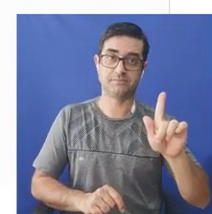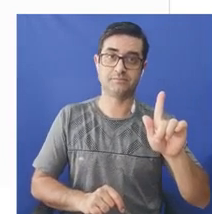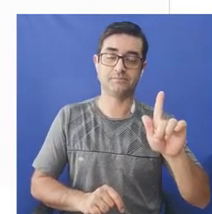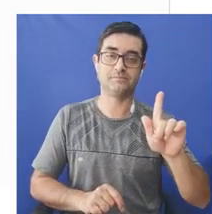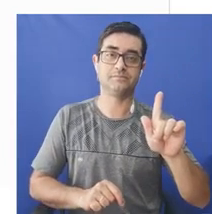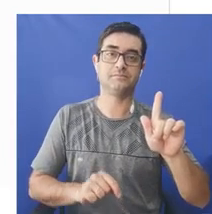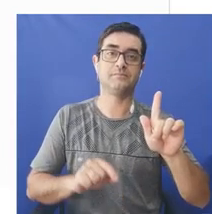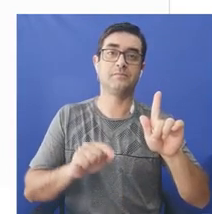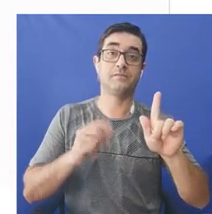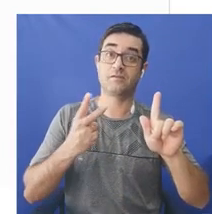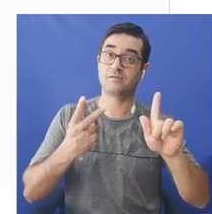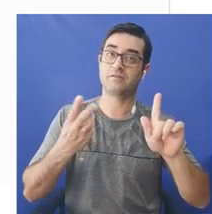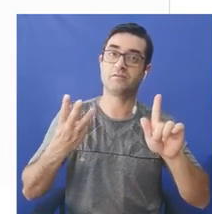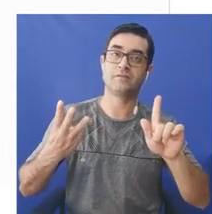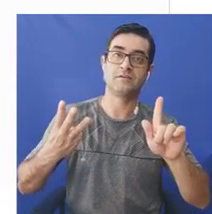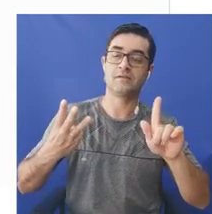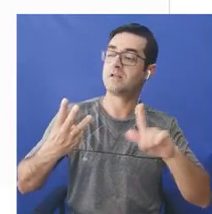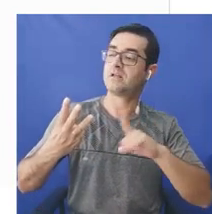19 gramas,